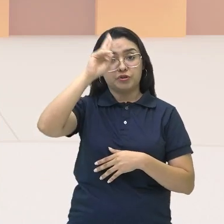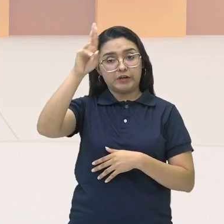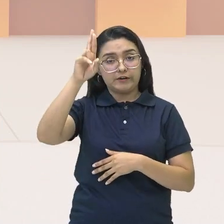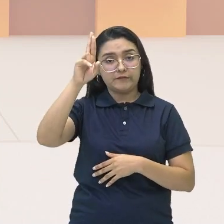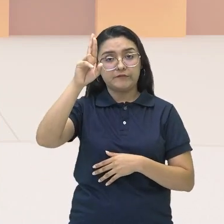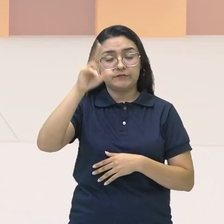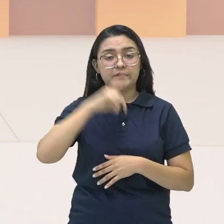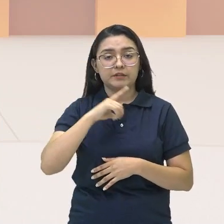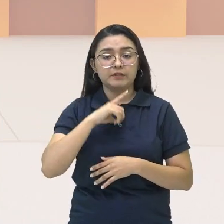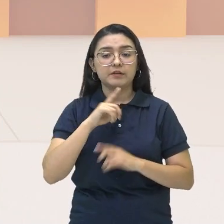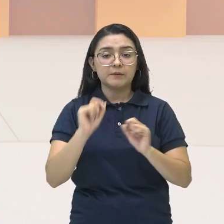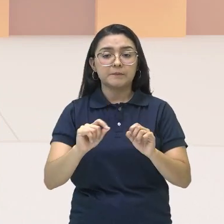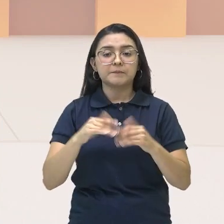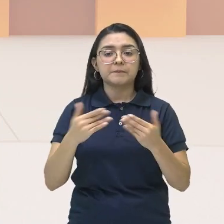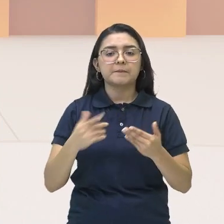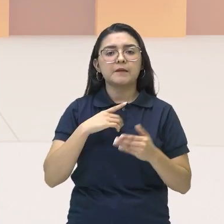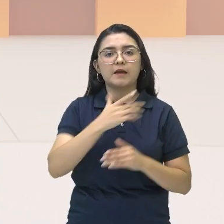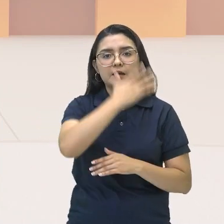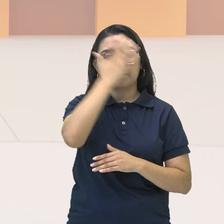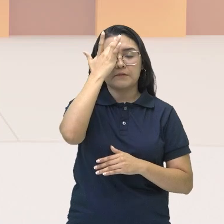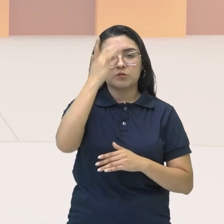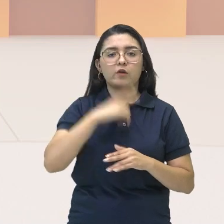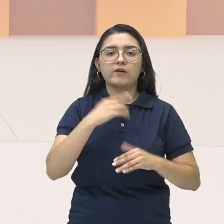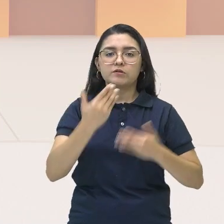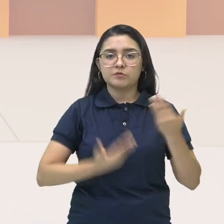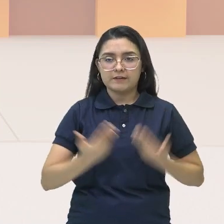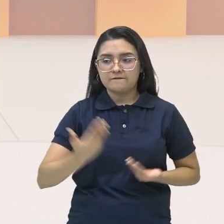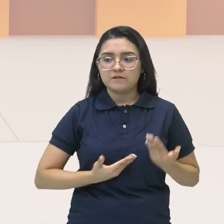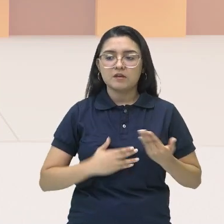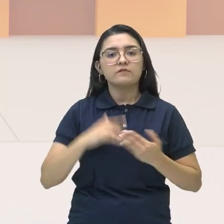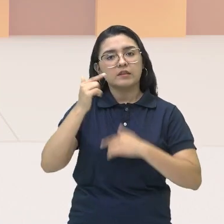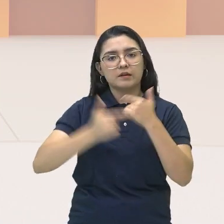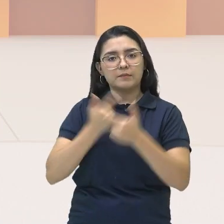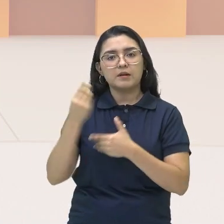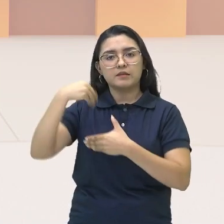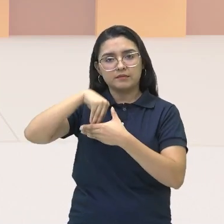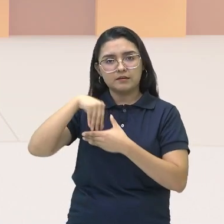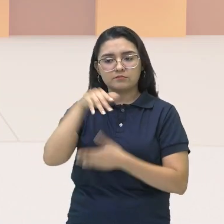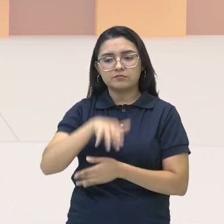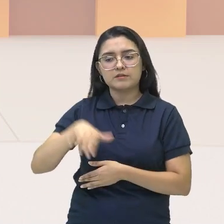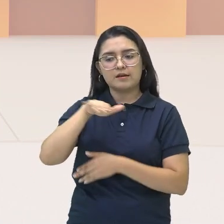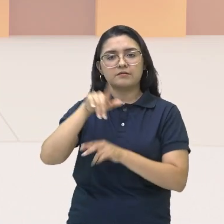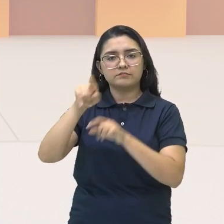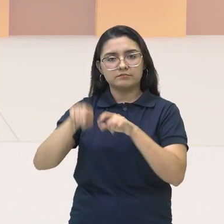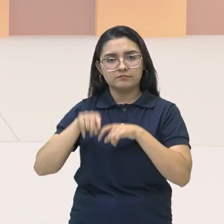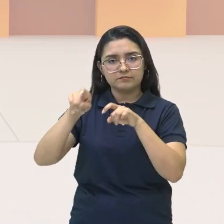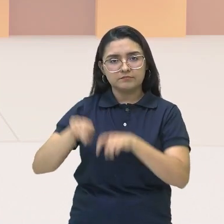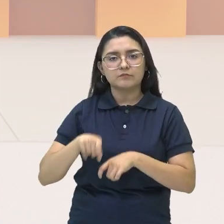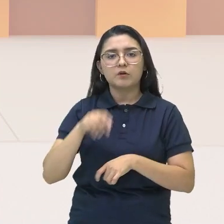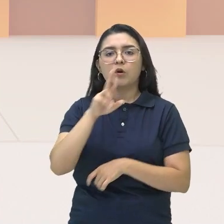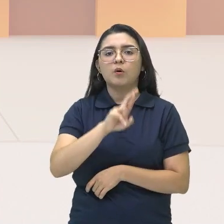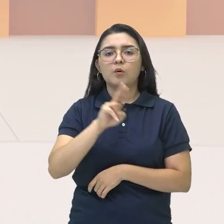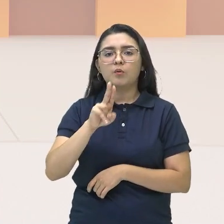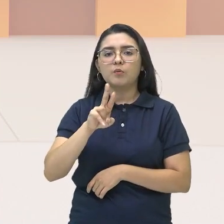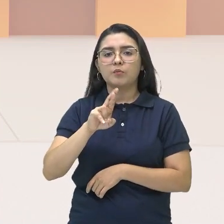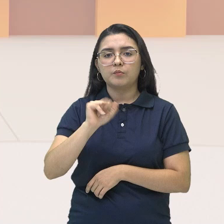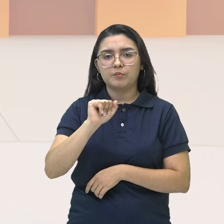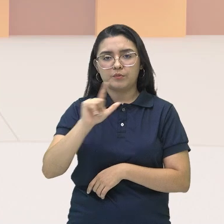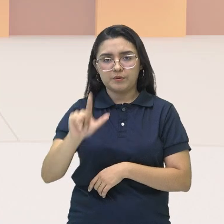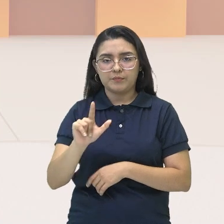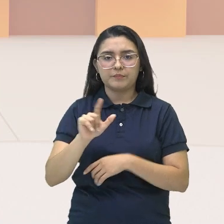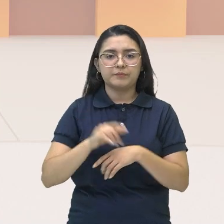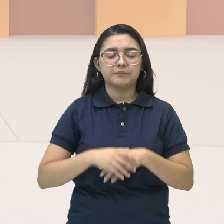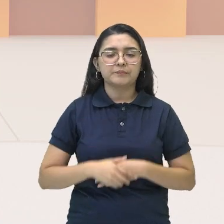trabalhador rural, então, ele vai prestar o seu serviço dentro dessa realidade, né, que nós chamamos de rural, né?